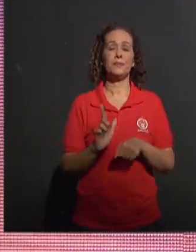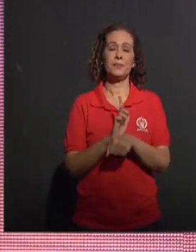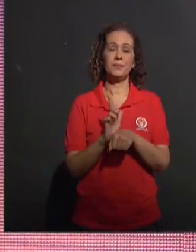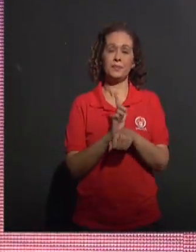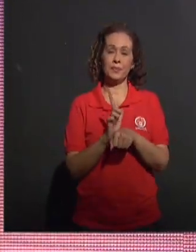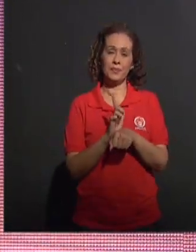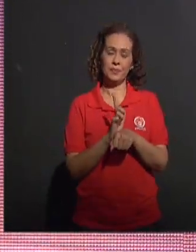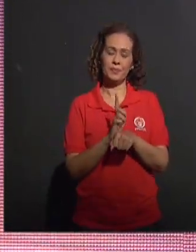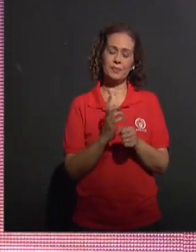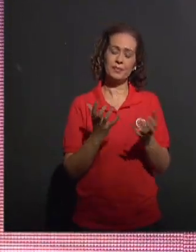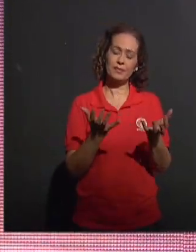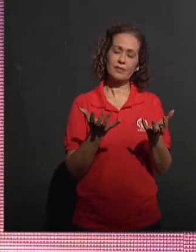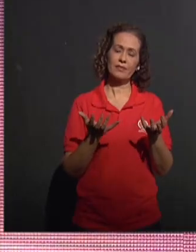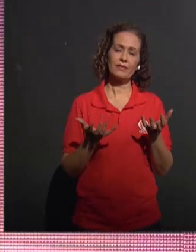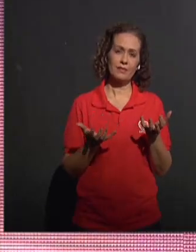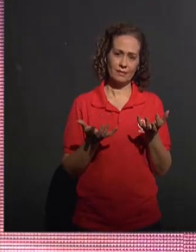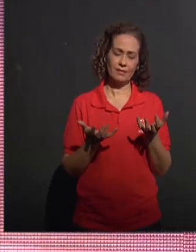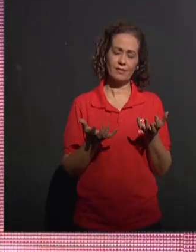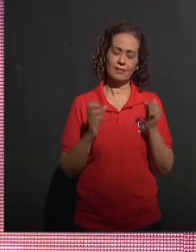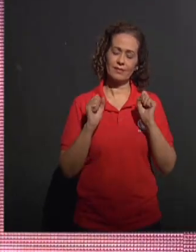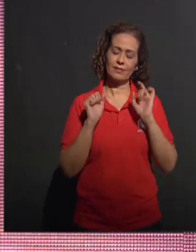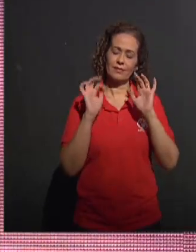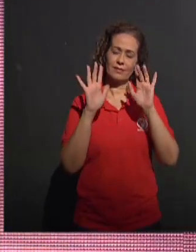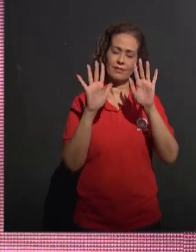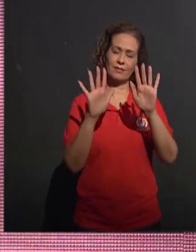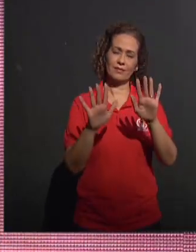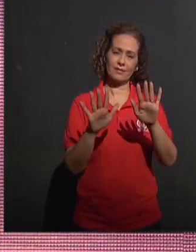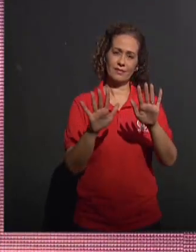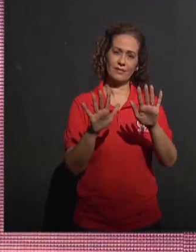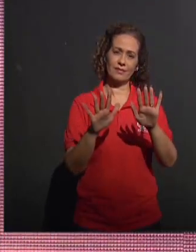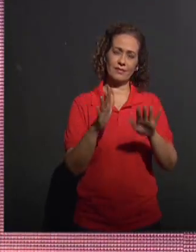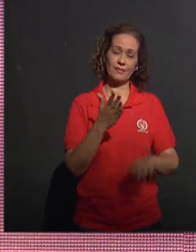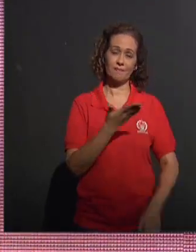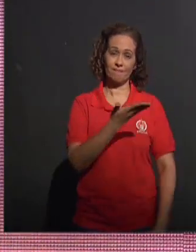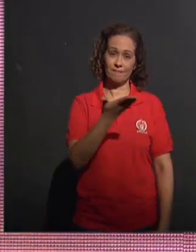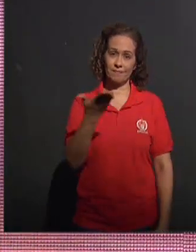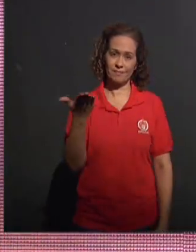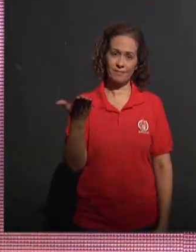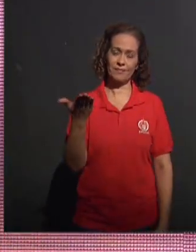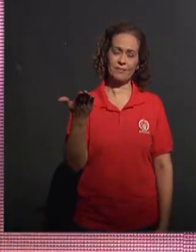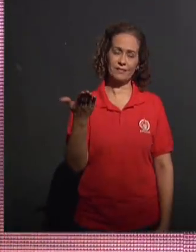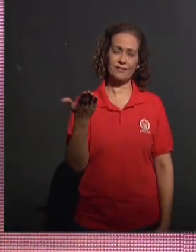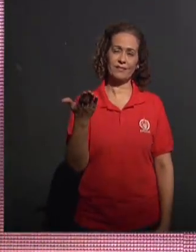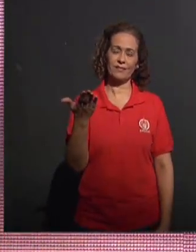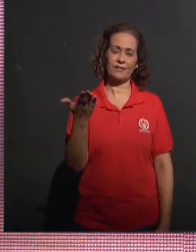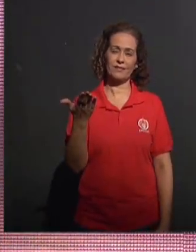E queremos ser uma bênção também na sua vida.